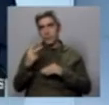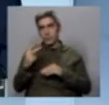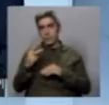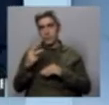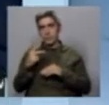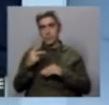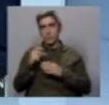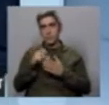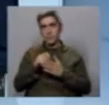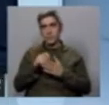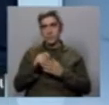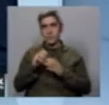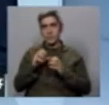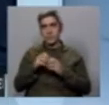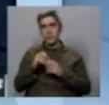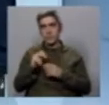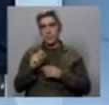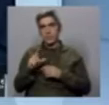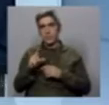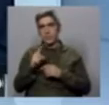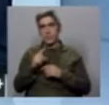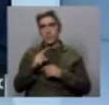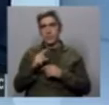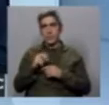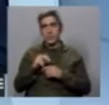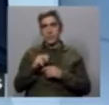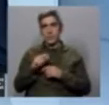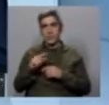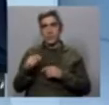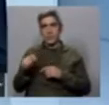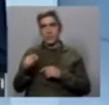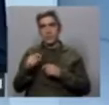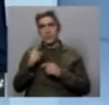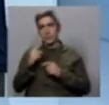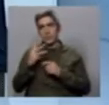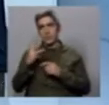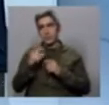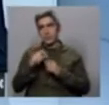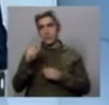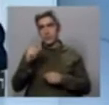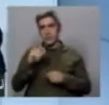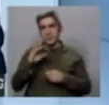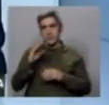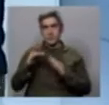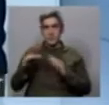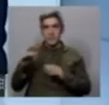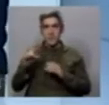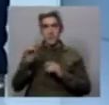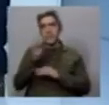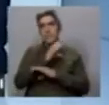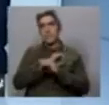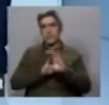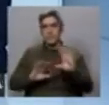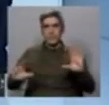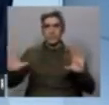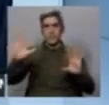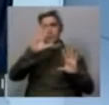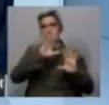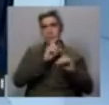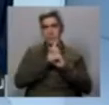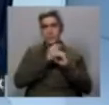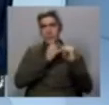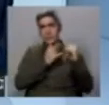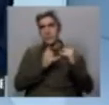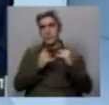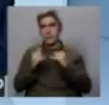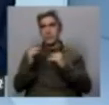e central, para o grupo oriental, ondulação de noroeste com 1 a 3 metros. Para o continente europeu, continua o anticiclone a